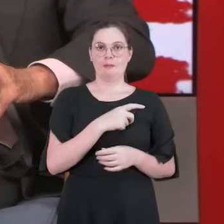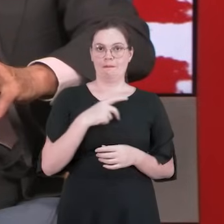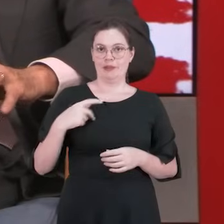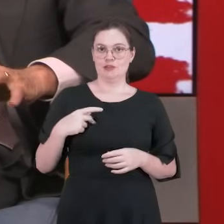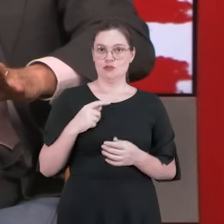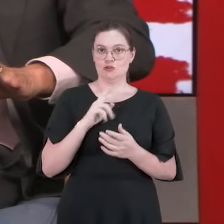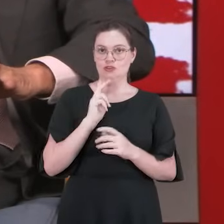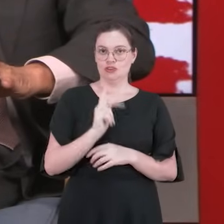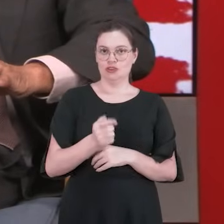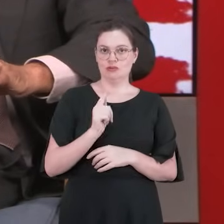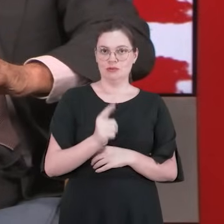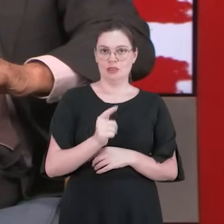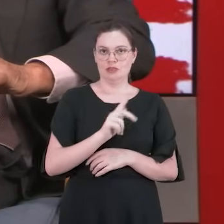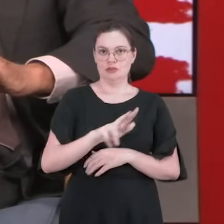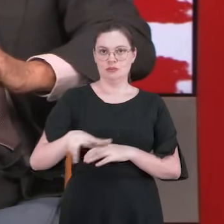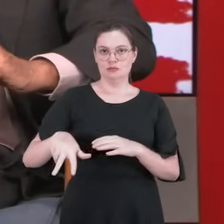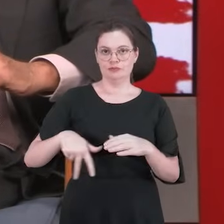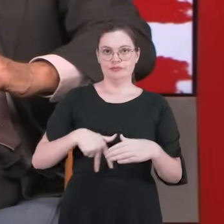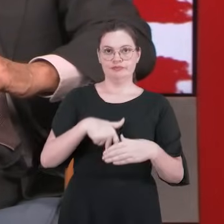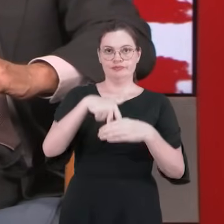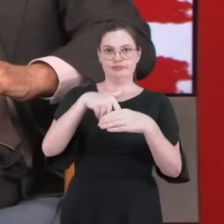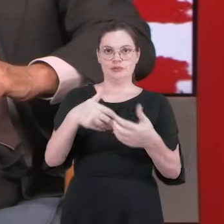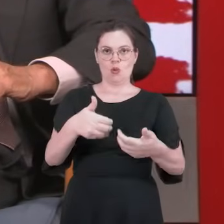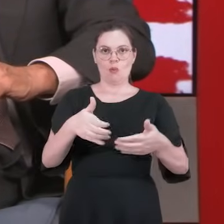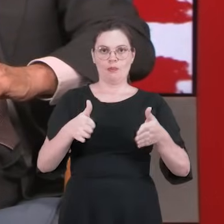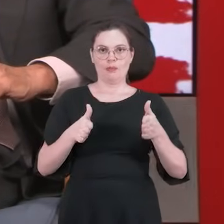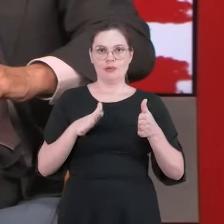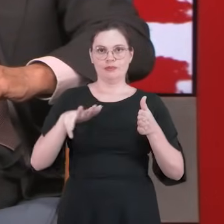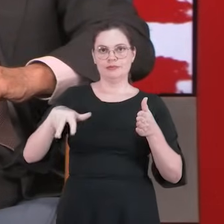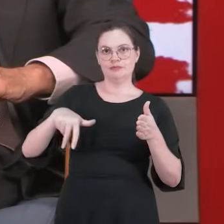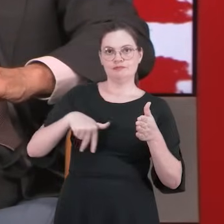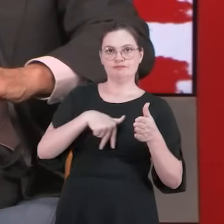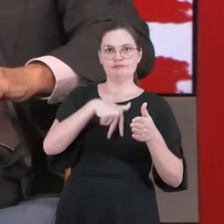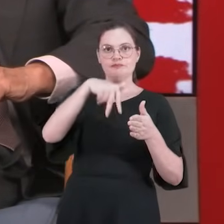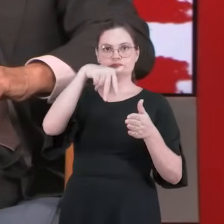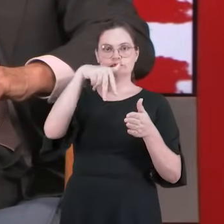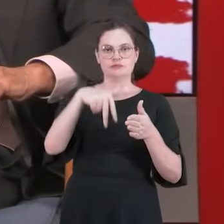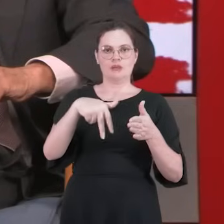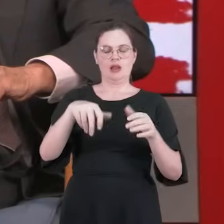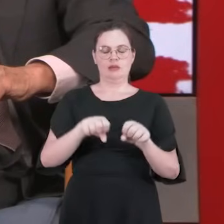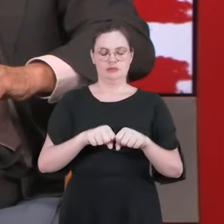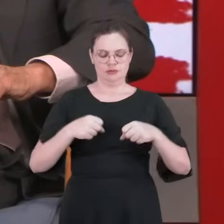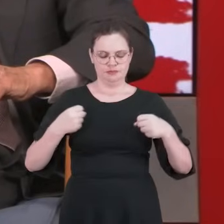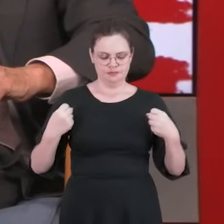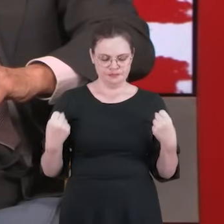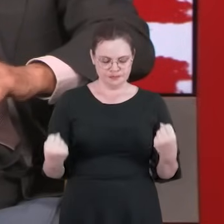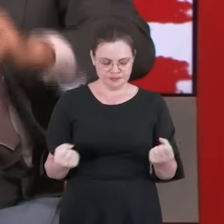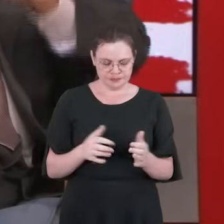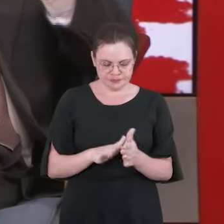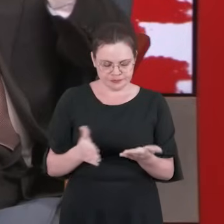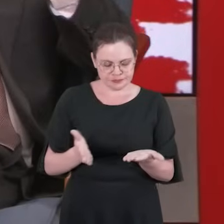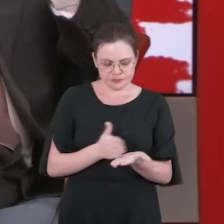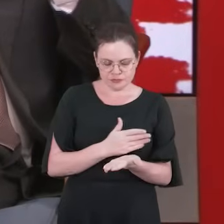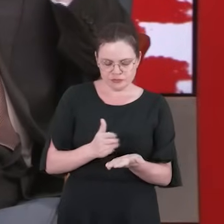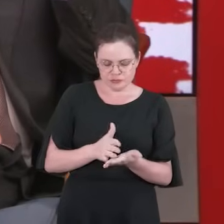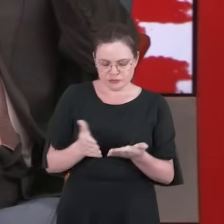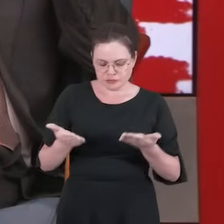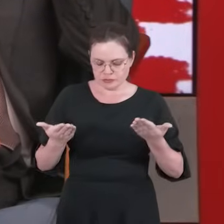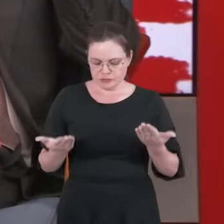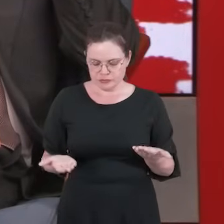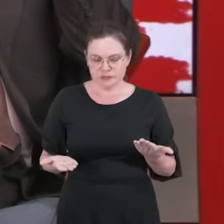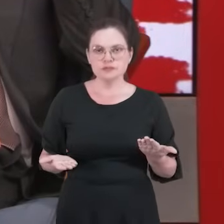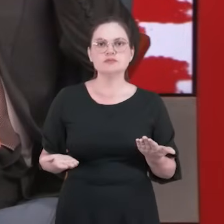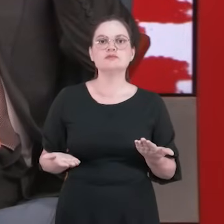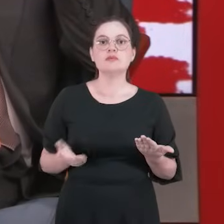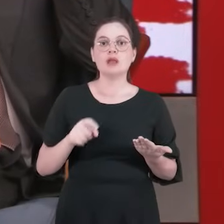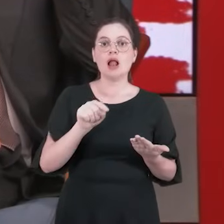para frente entregar a mensagem, ele subiu ao púlpito. Quando ele abriu a Bíblia, no meio da igreja, uma irmã